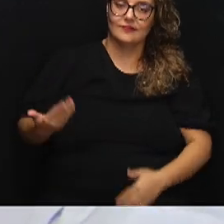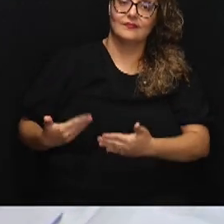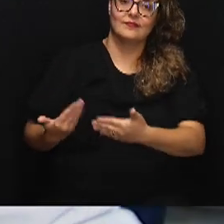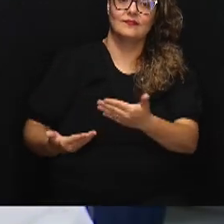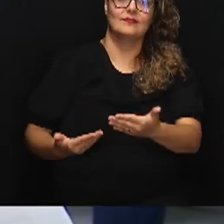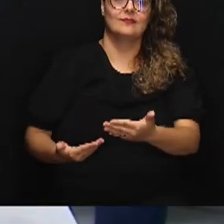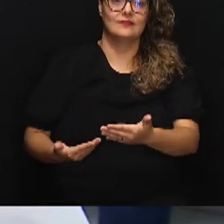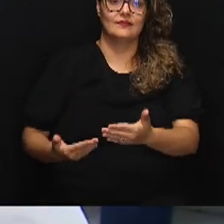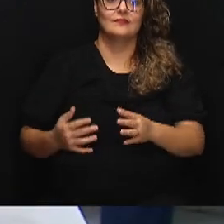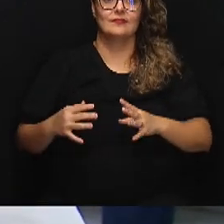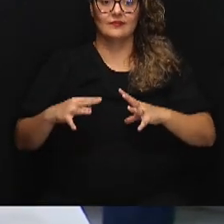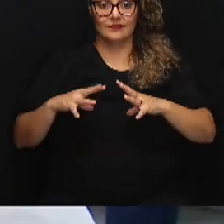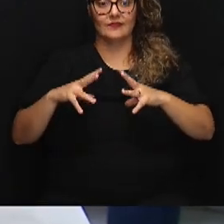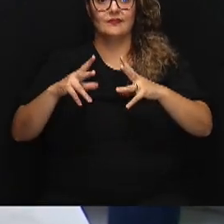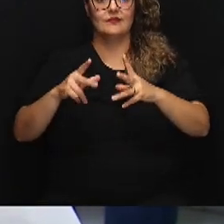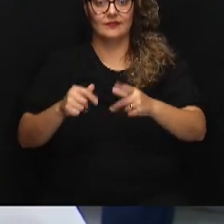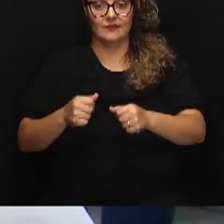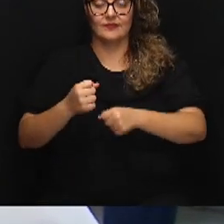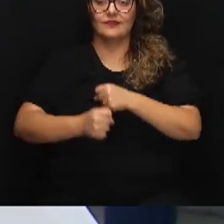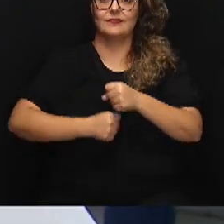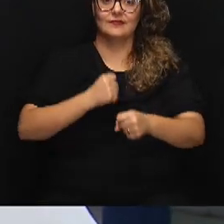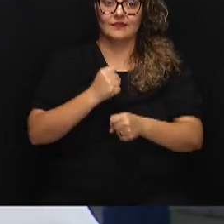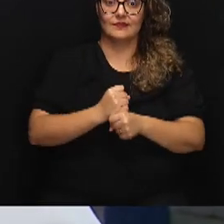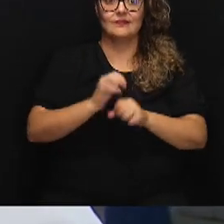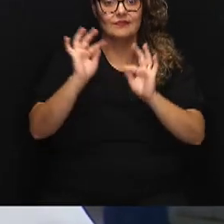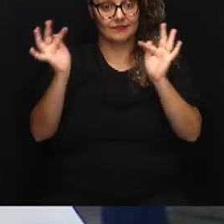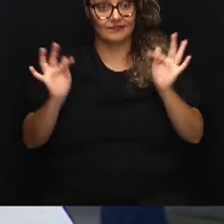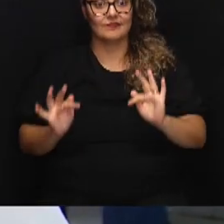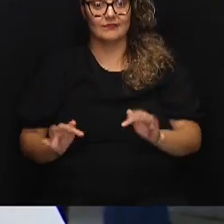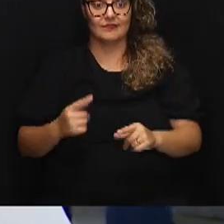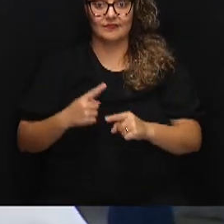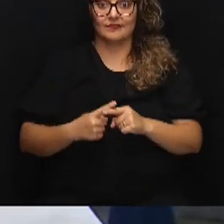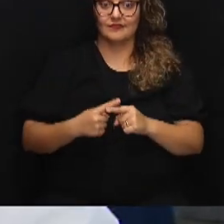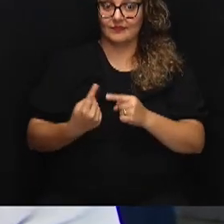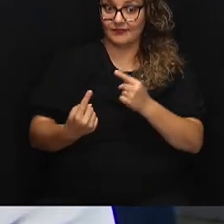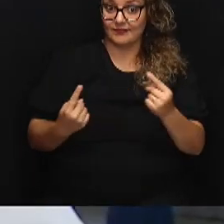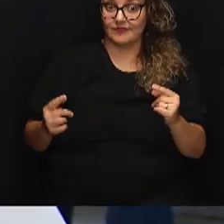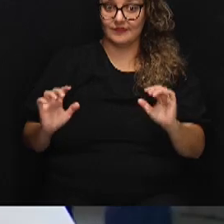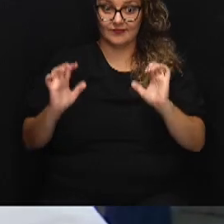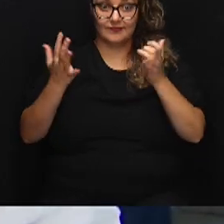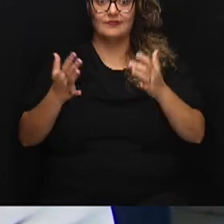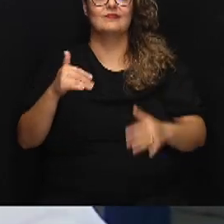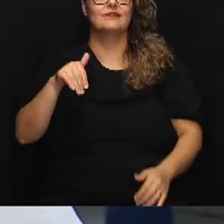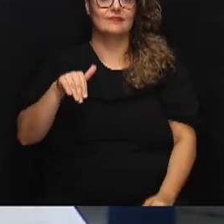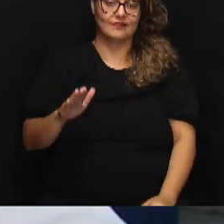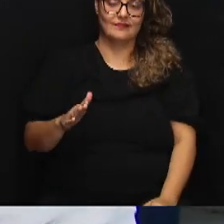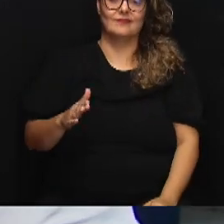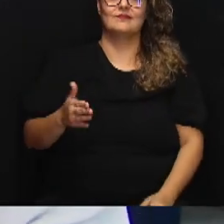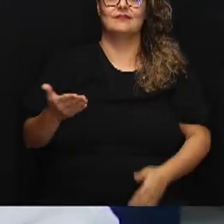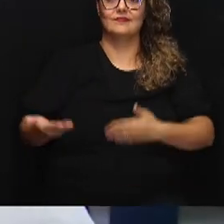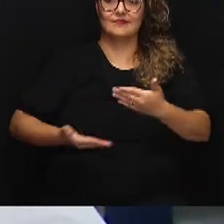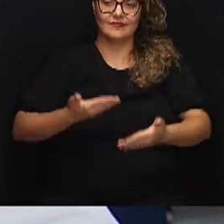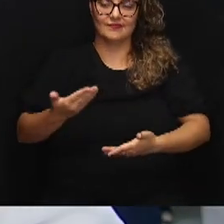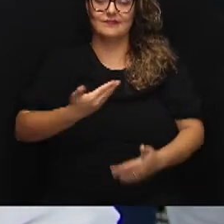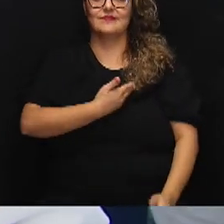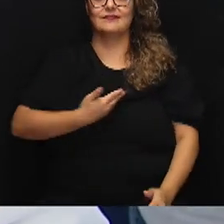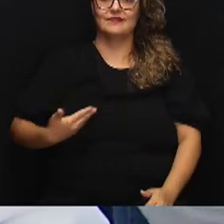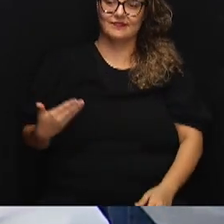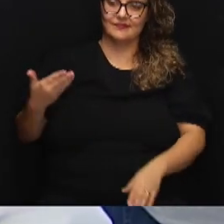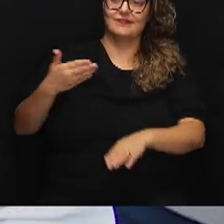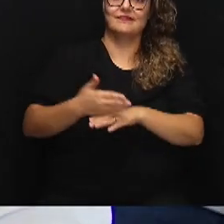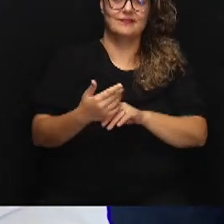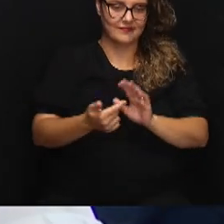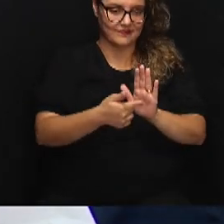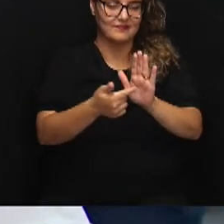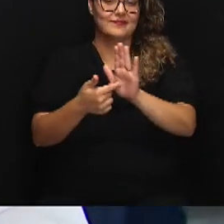ao longo de todo o ano. Eu fico feliz porque a cada evento mais servidores têm participado, têm